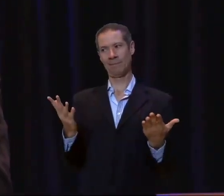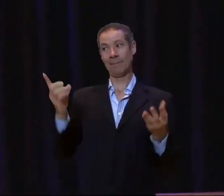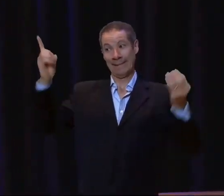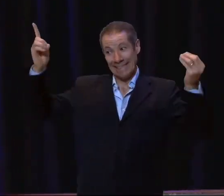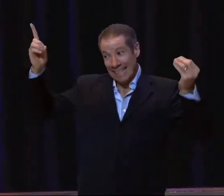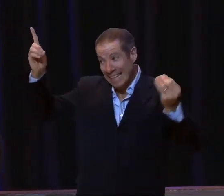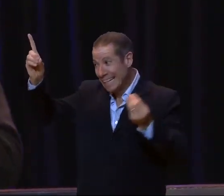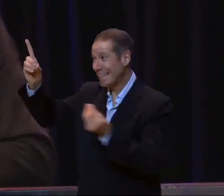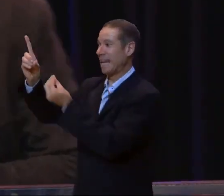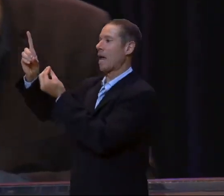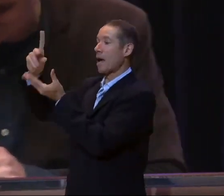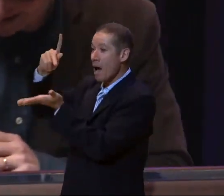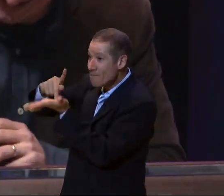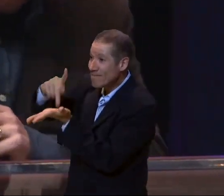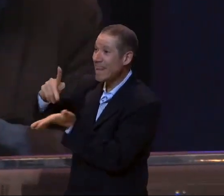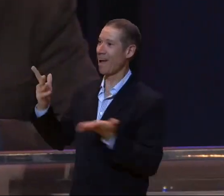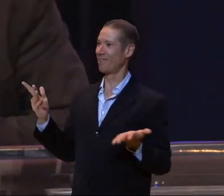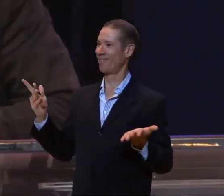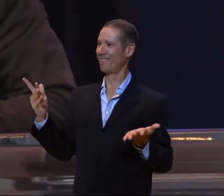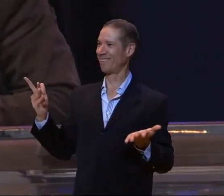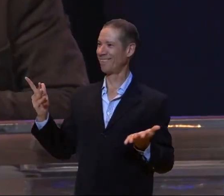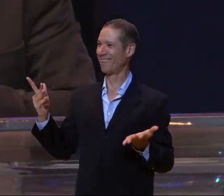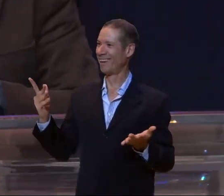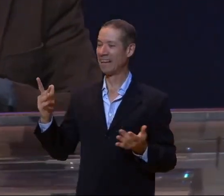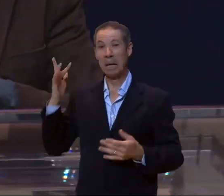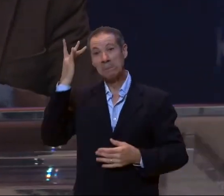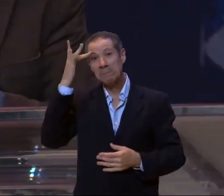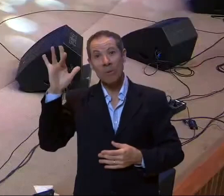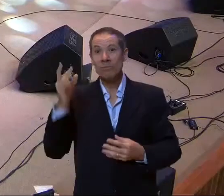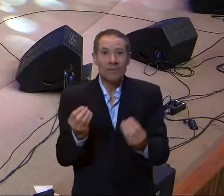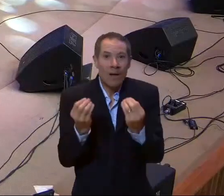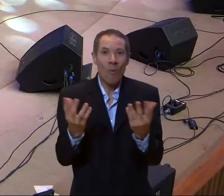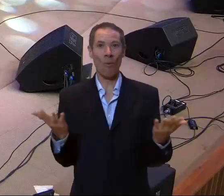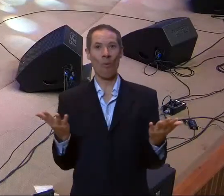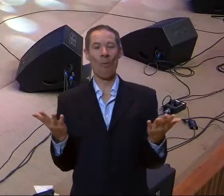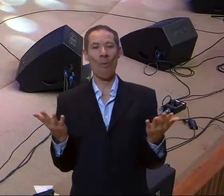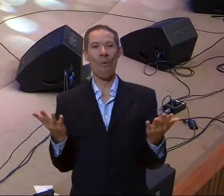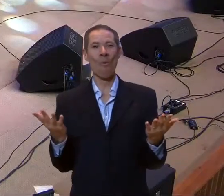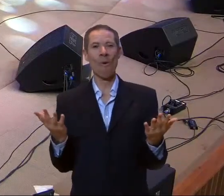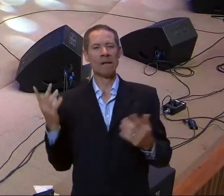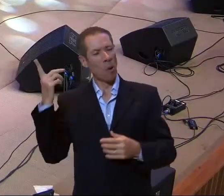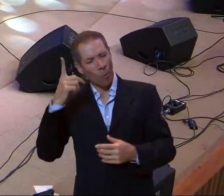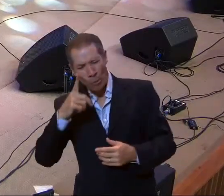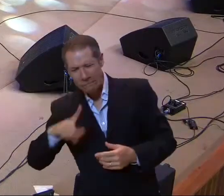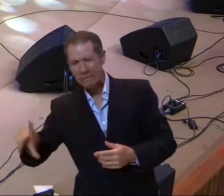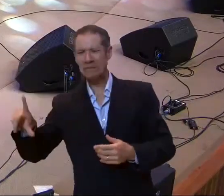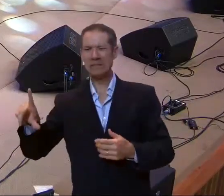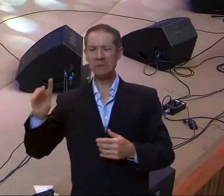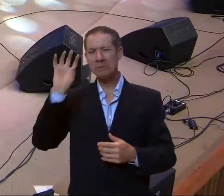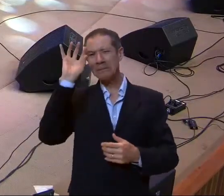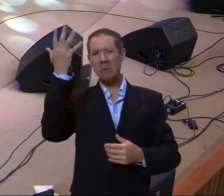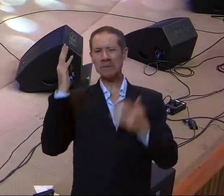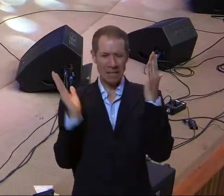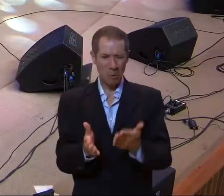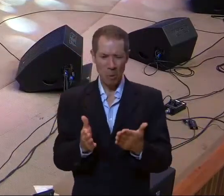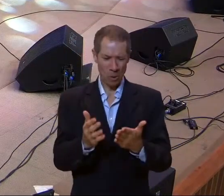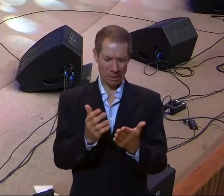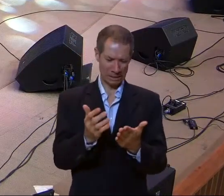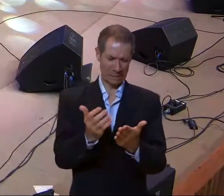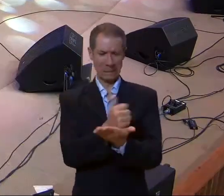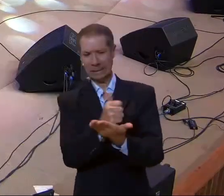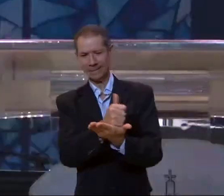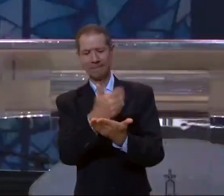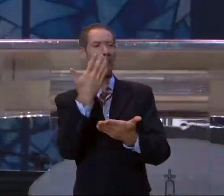Entregar é dizer: eu não sei lidar. Eu não sei lidar com o que está acontecendo agora. Eu não